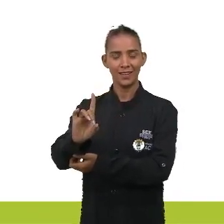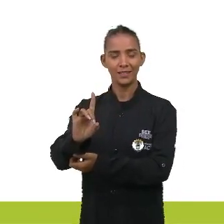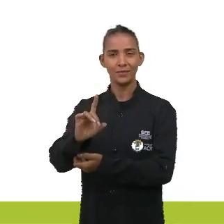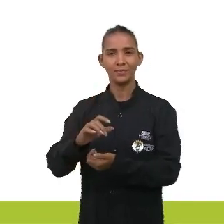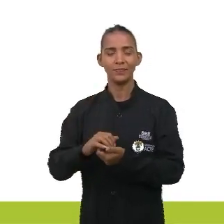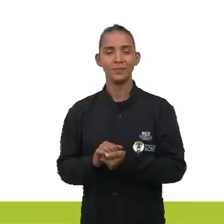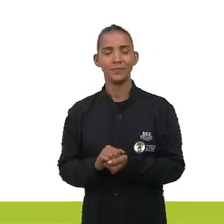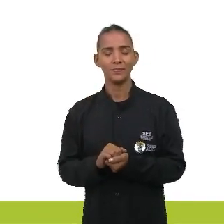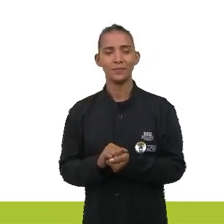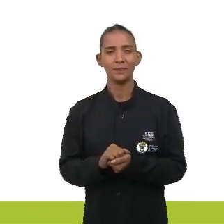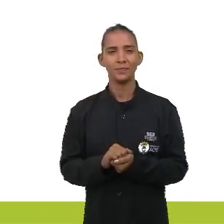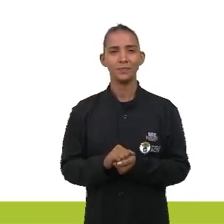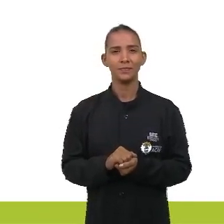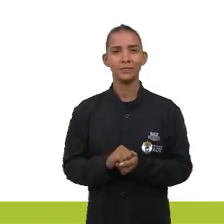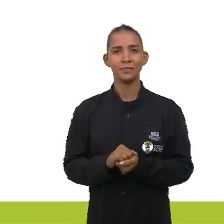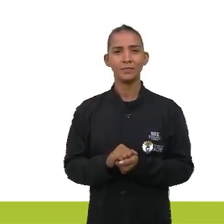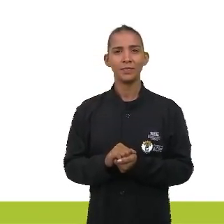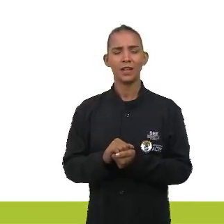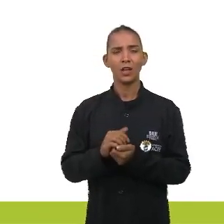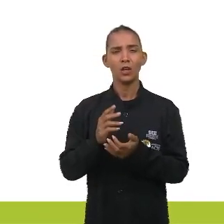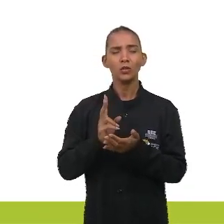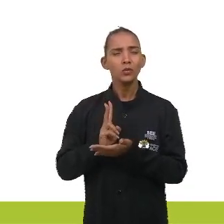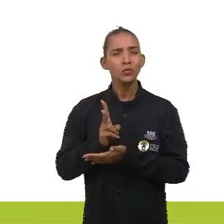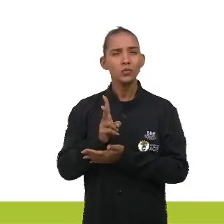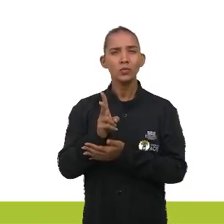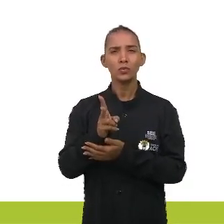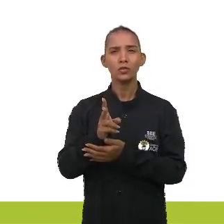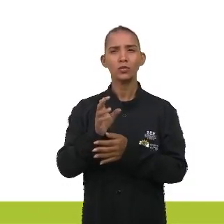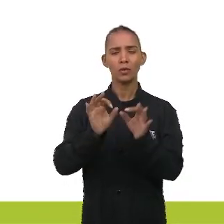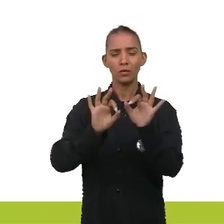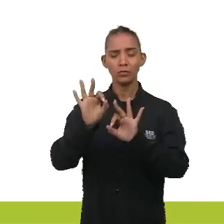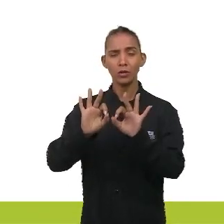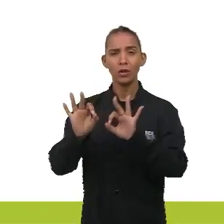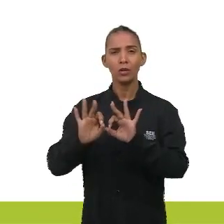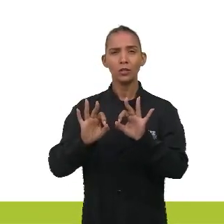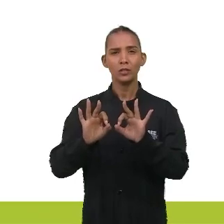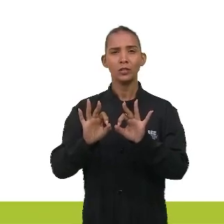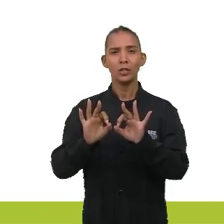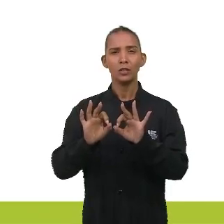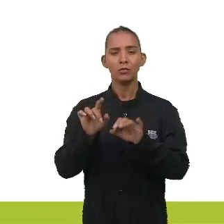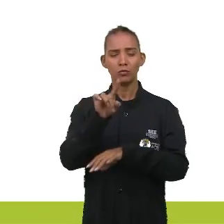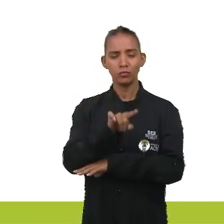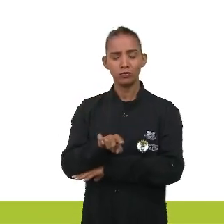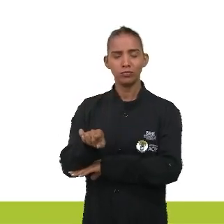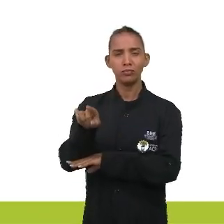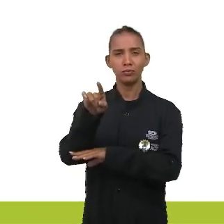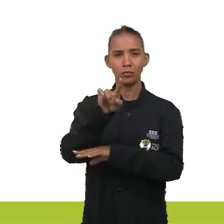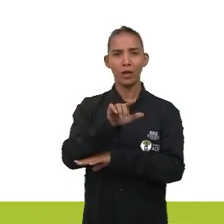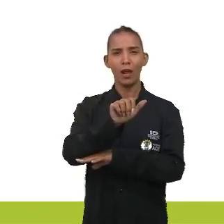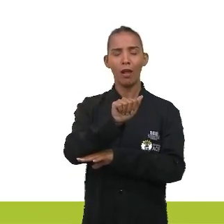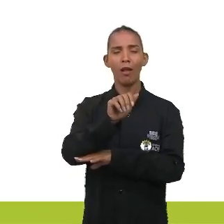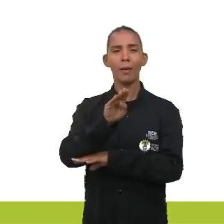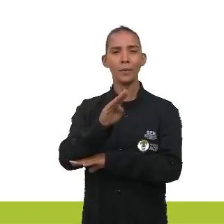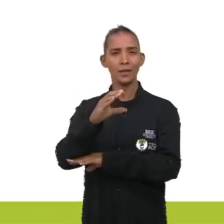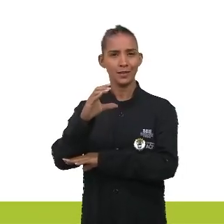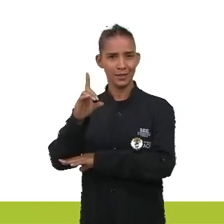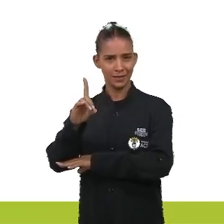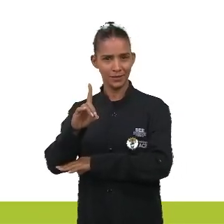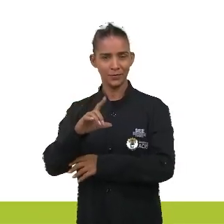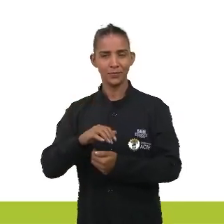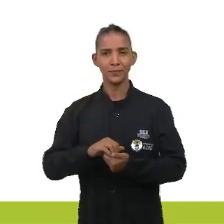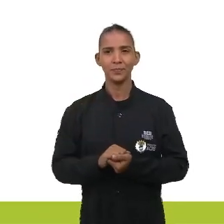aqui. E vamos continuar fazendo essa rotação com a pessoa A, B, C e D.